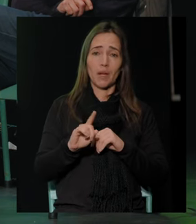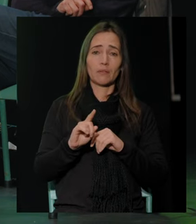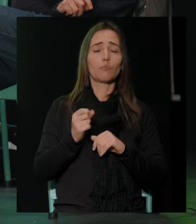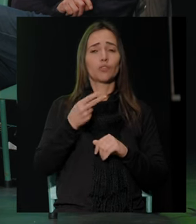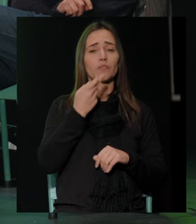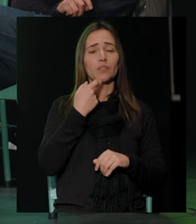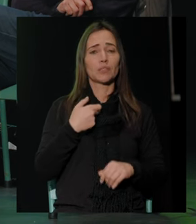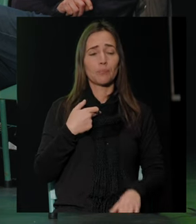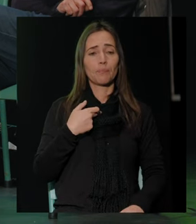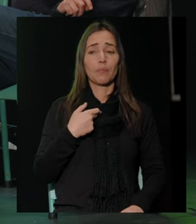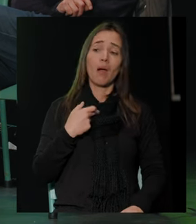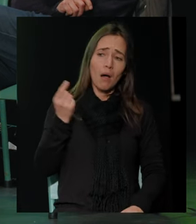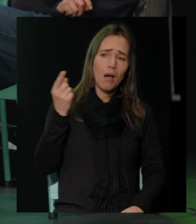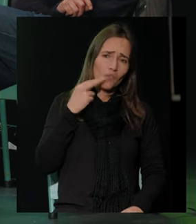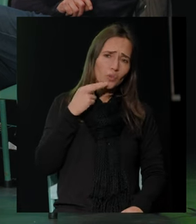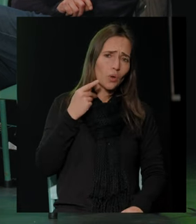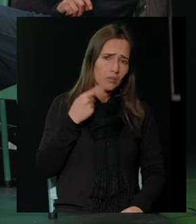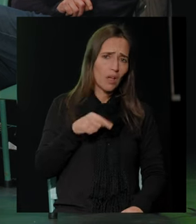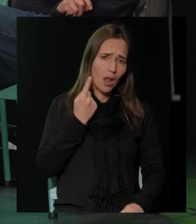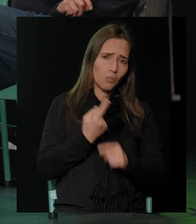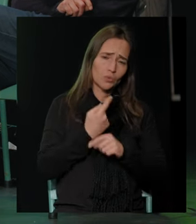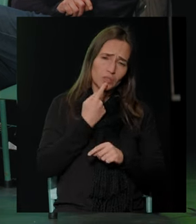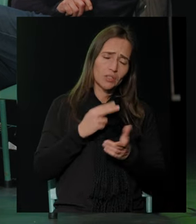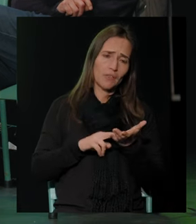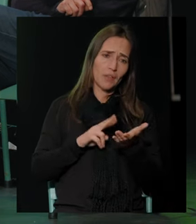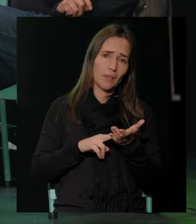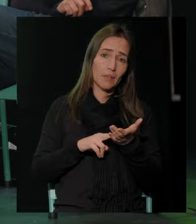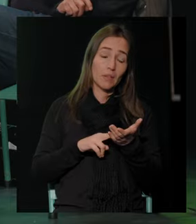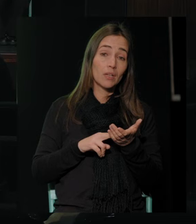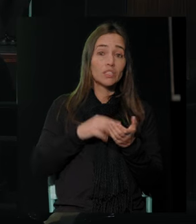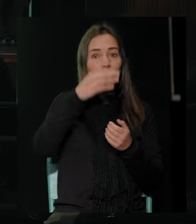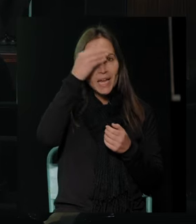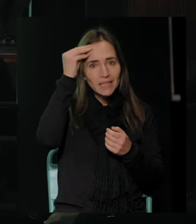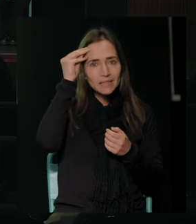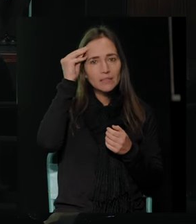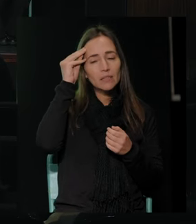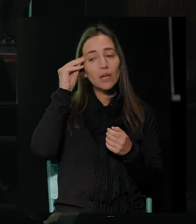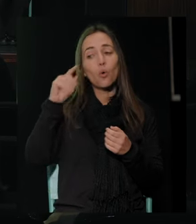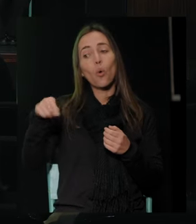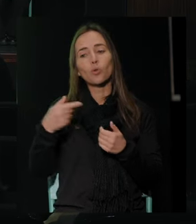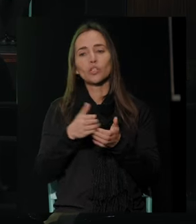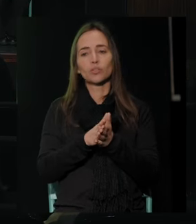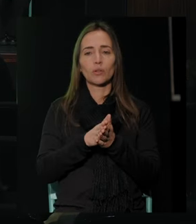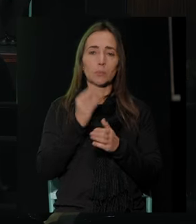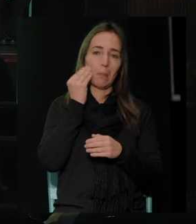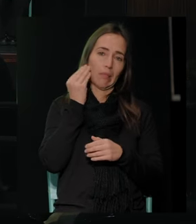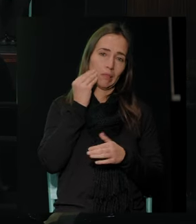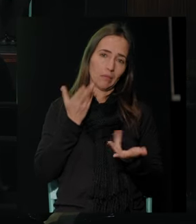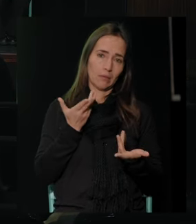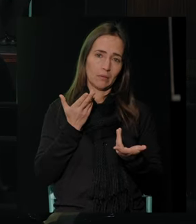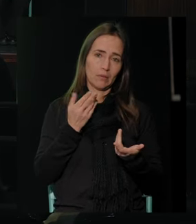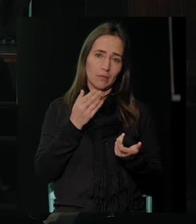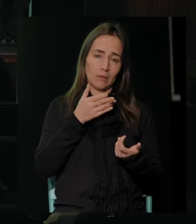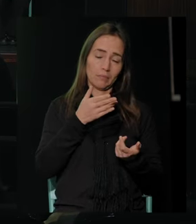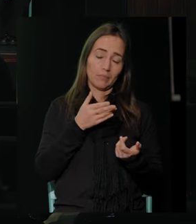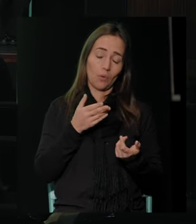vezes ele tem algumas coisas que diz que são verdade, esquecendo todas as outras patetices que diz para trás e que têm de